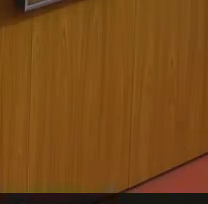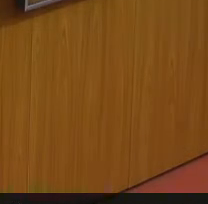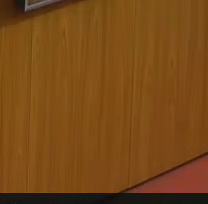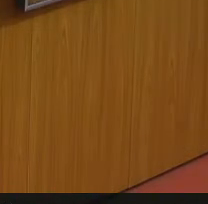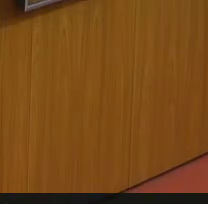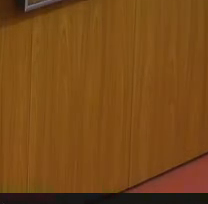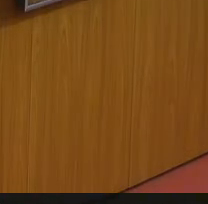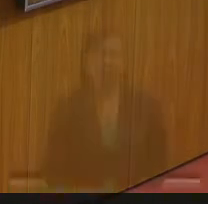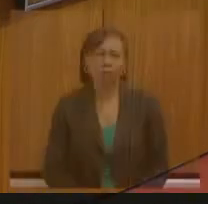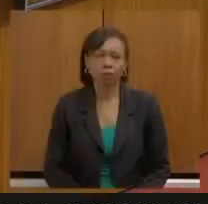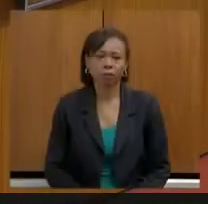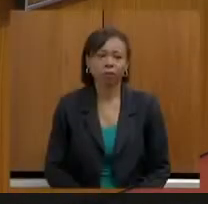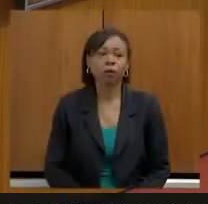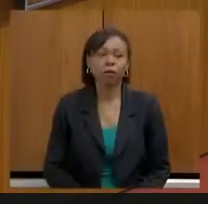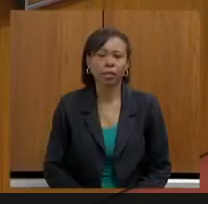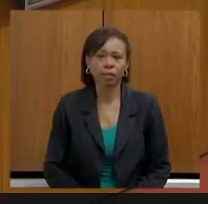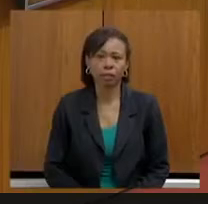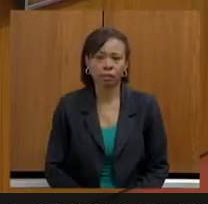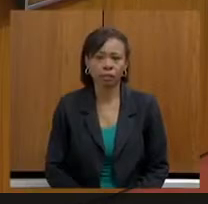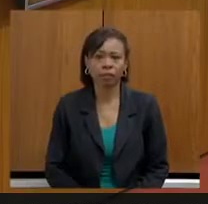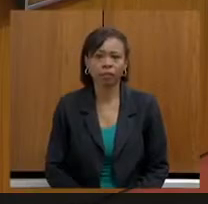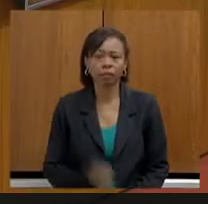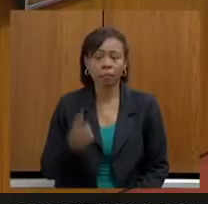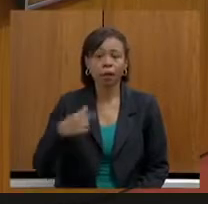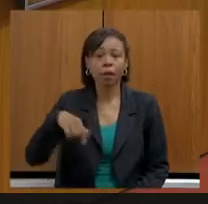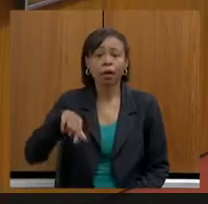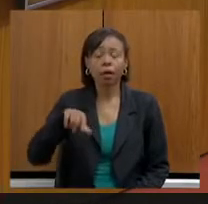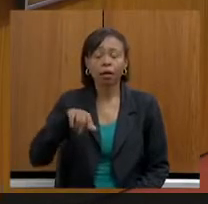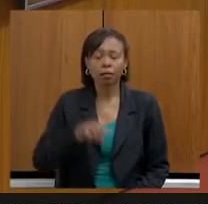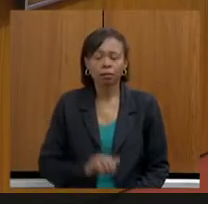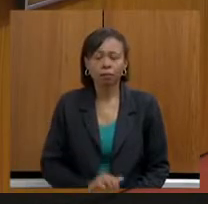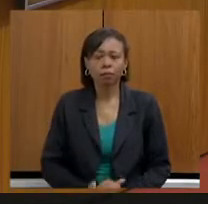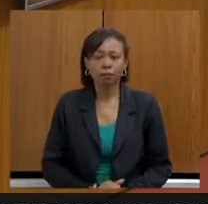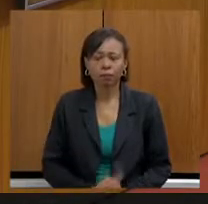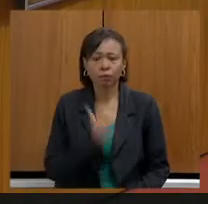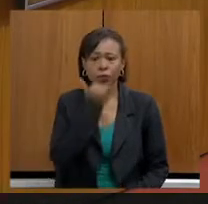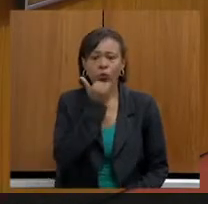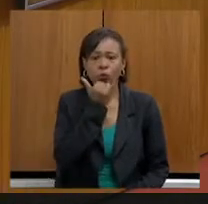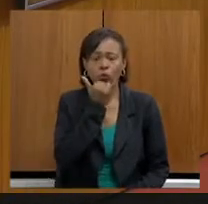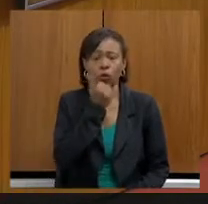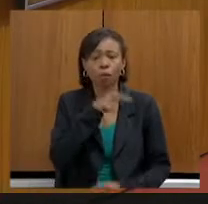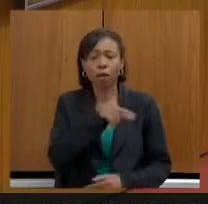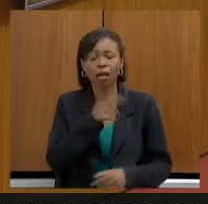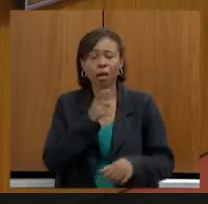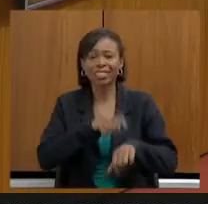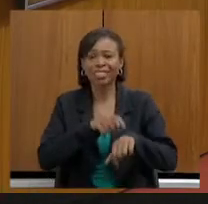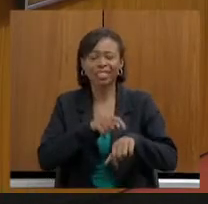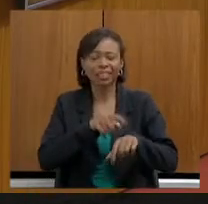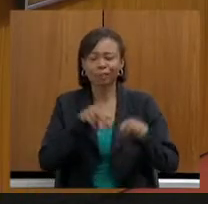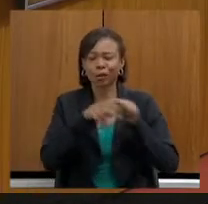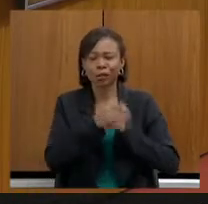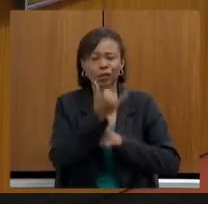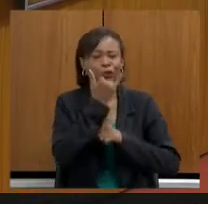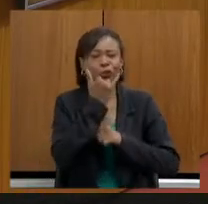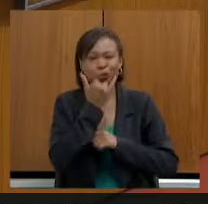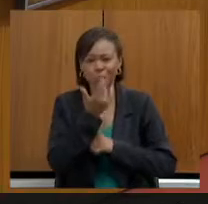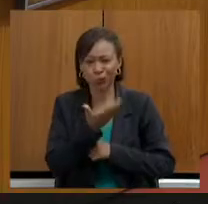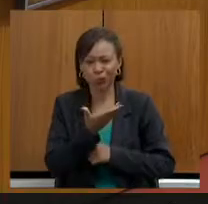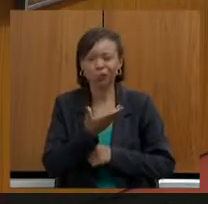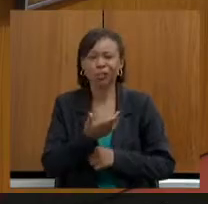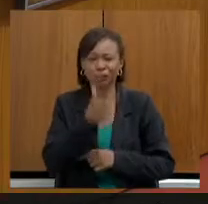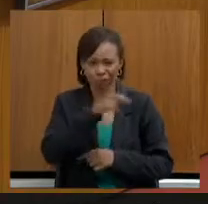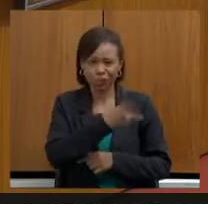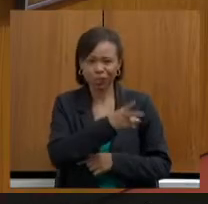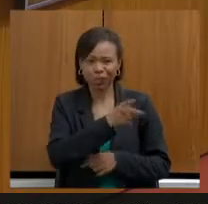eu pedi desculpa pela pela longa reflexão perdão conversa excelência palavra de